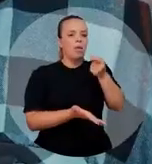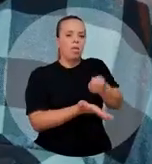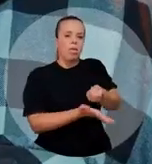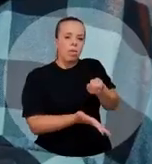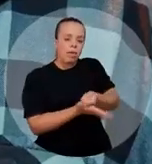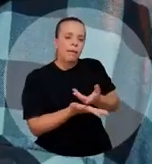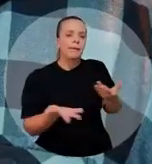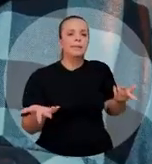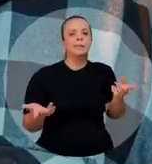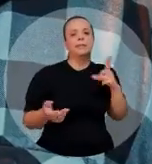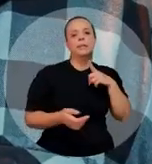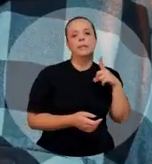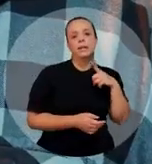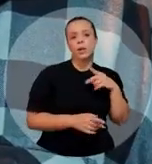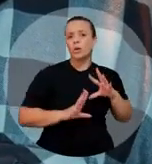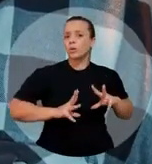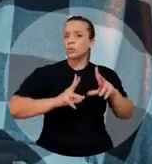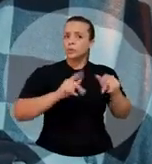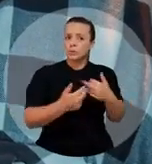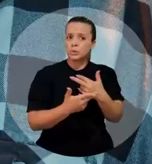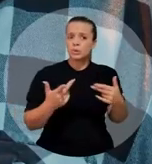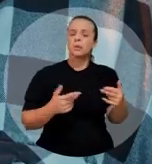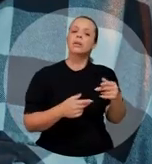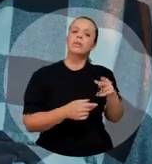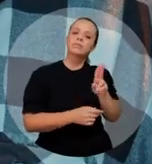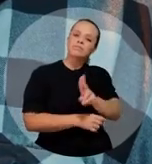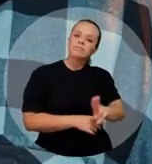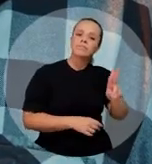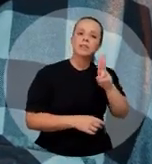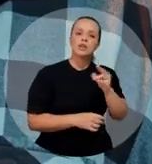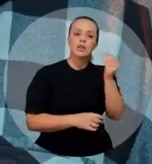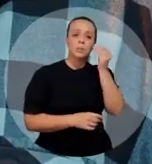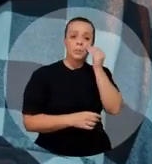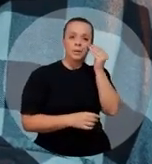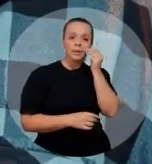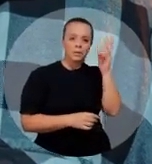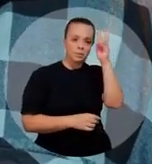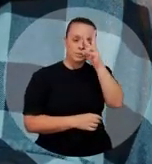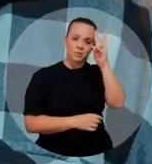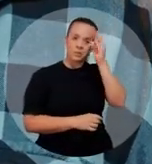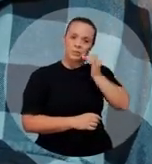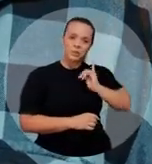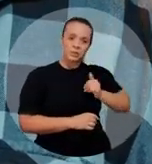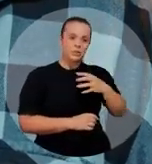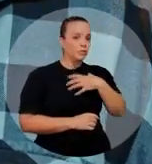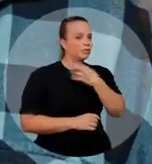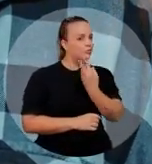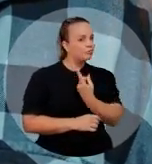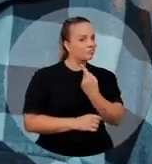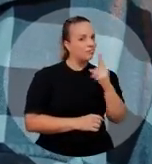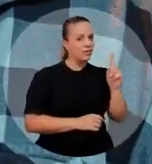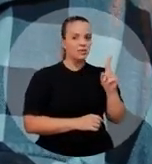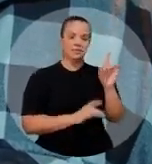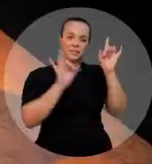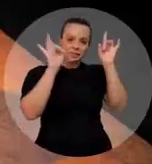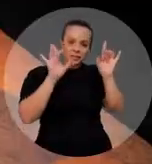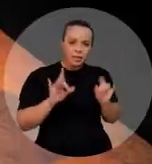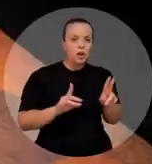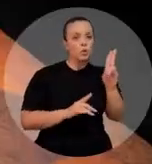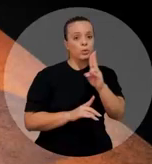ali com a pressão, você lida com tudo e usa esse gênero de válvula para contar uma história de uma forma que seja